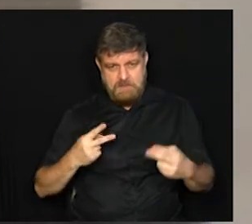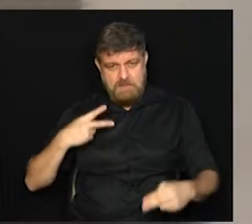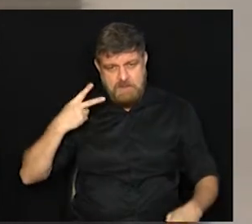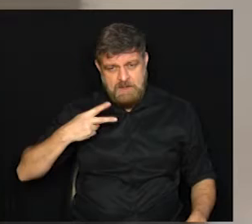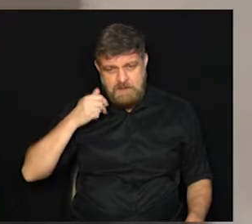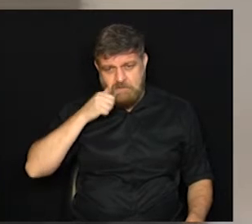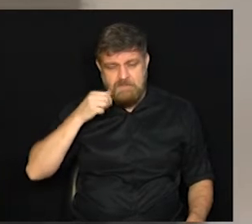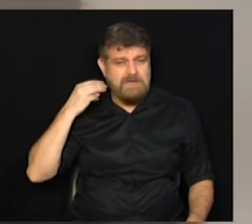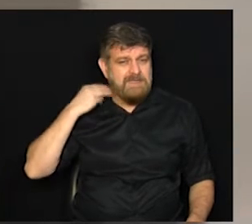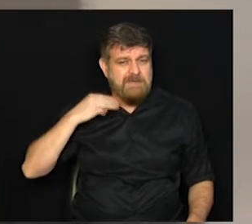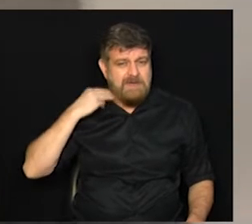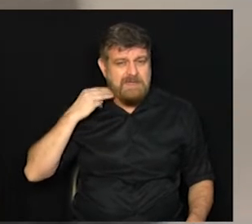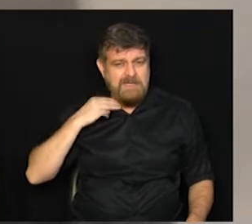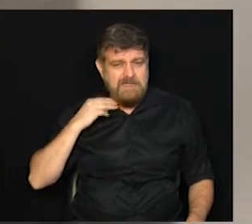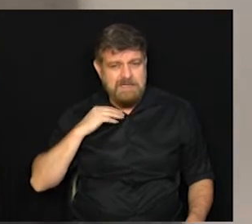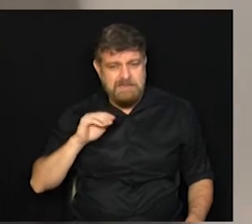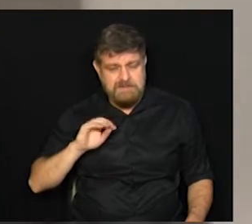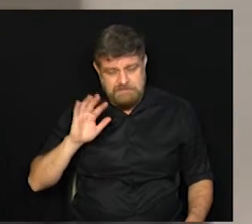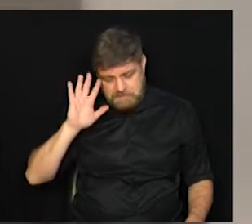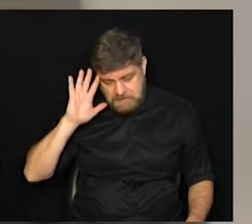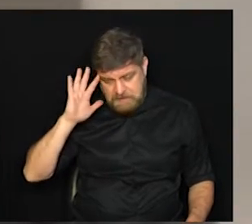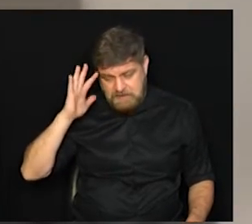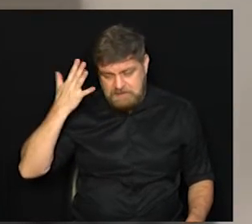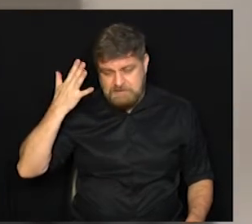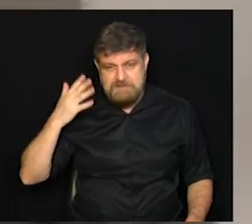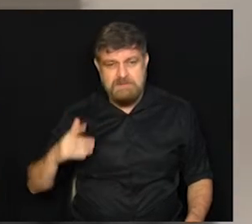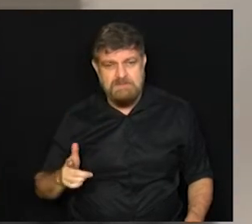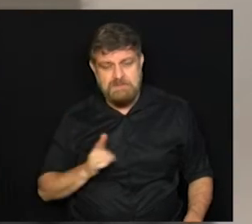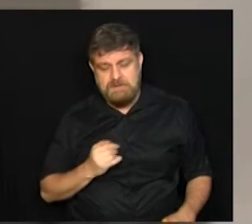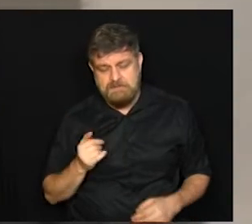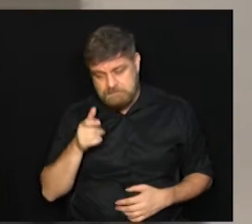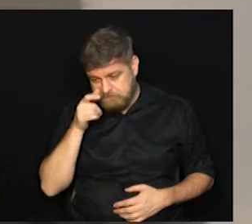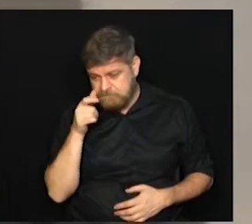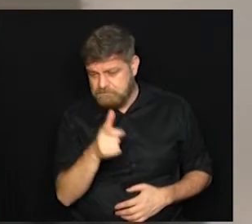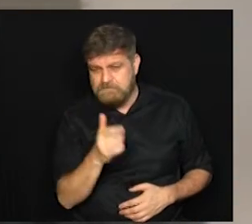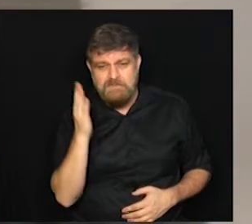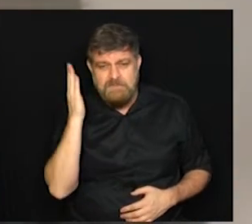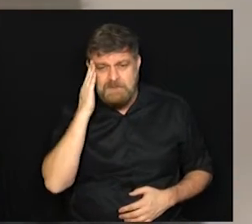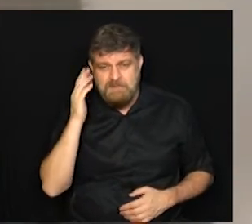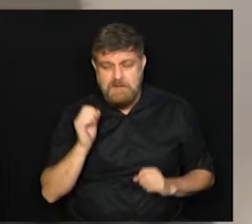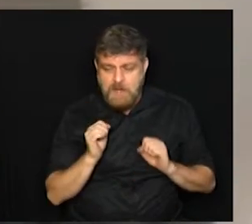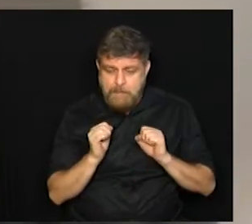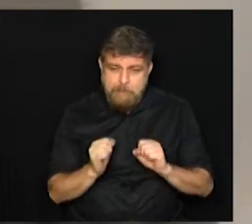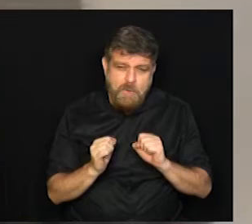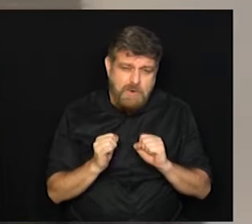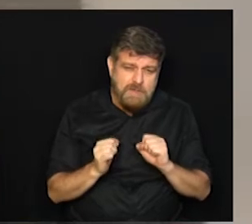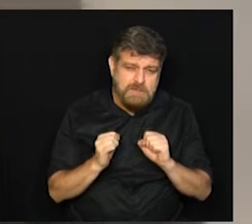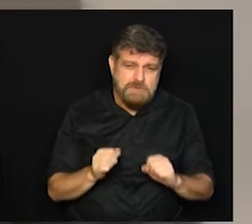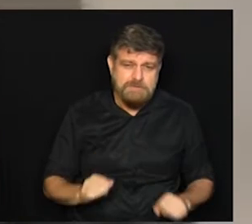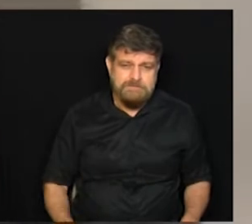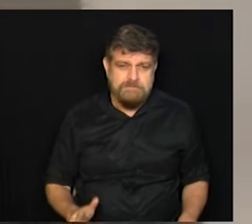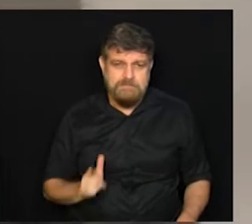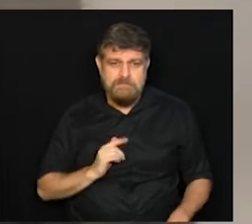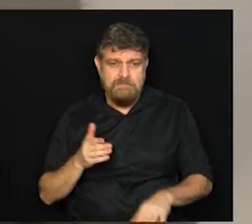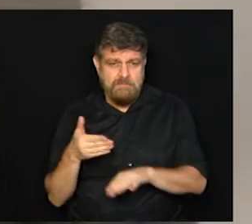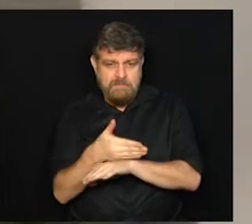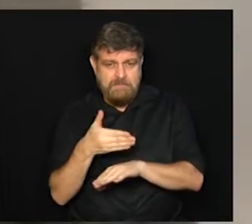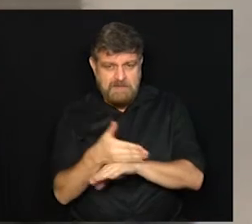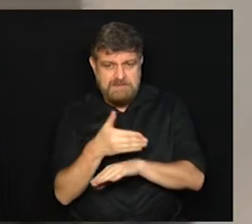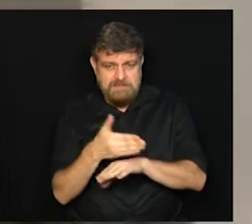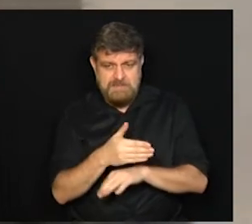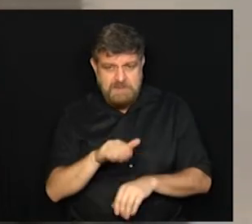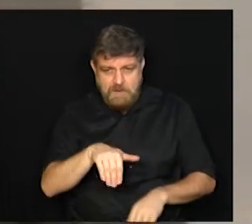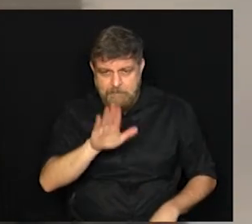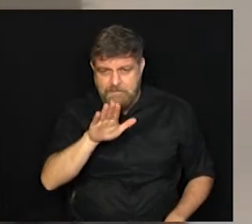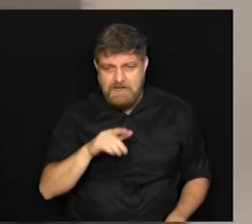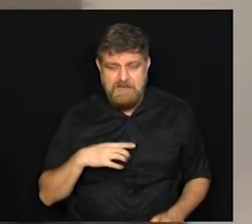aí das decisões, seria interessante saber se existe possibilidade de uma participação maior aí